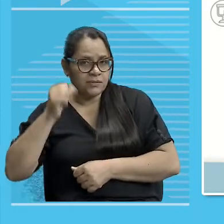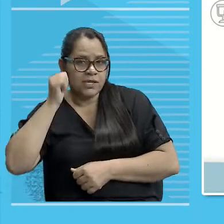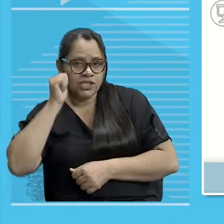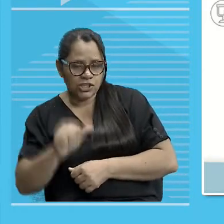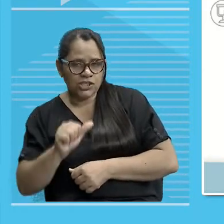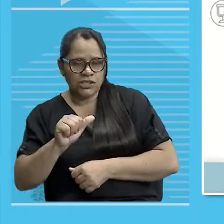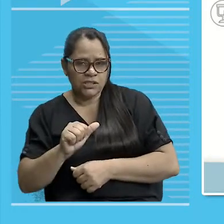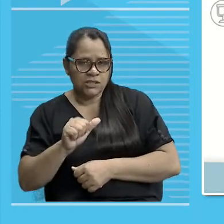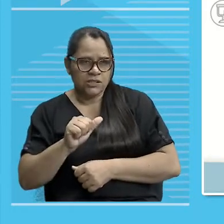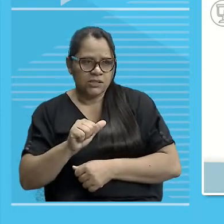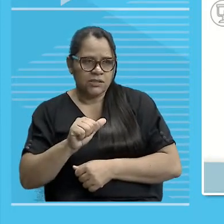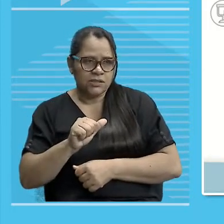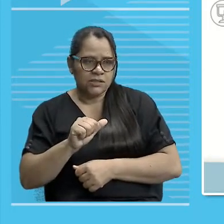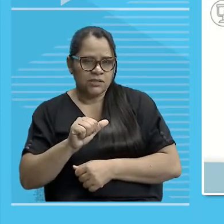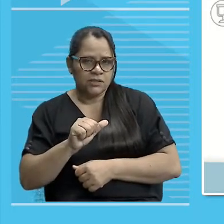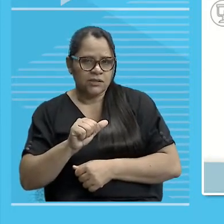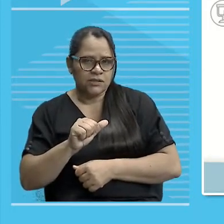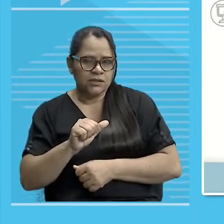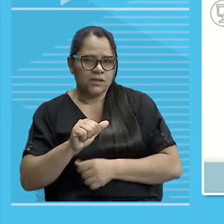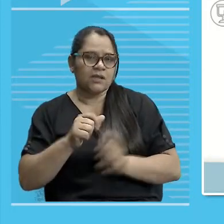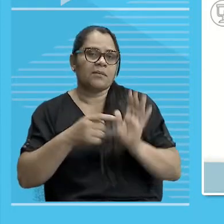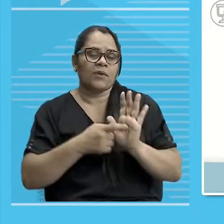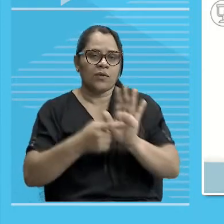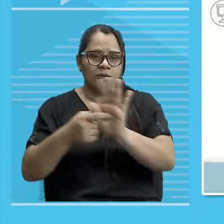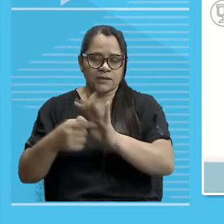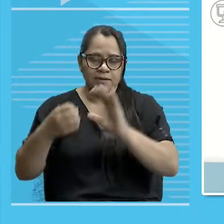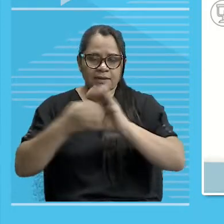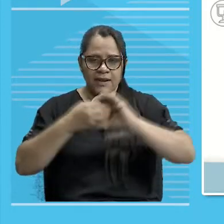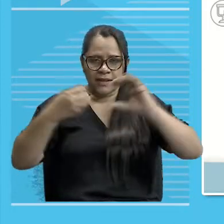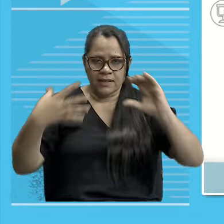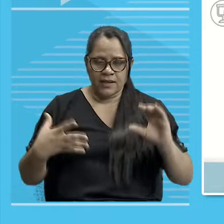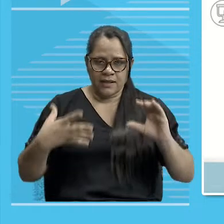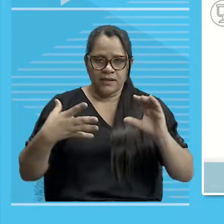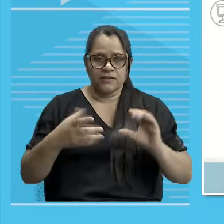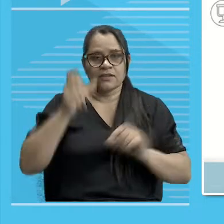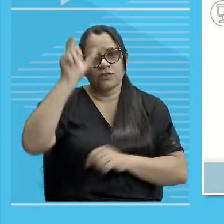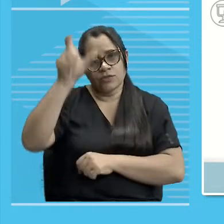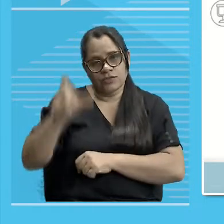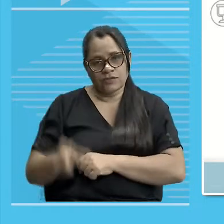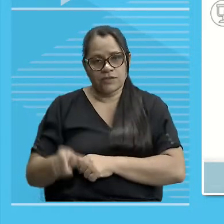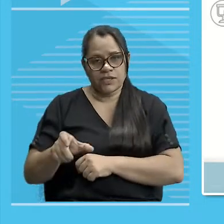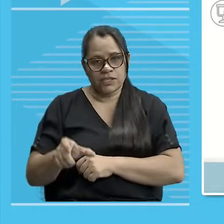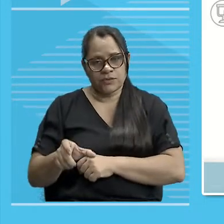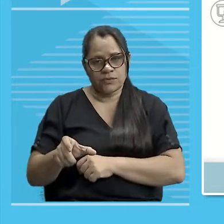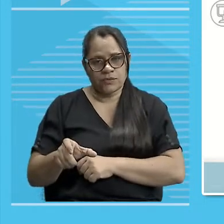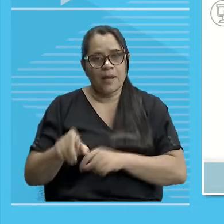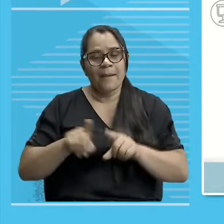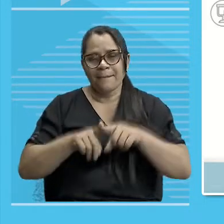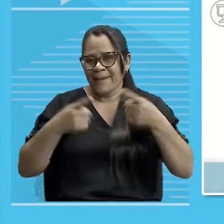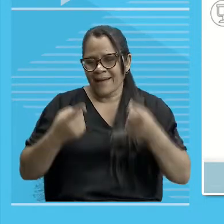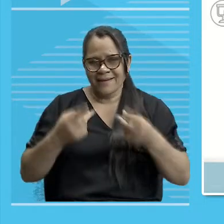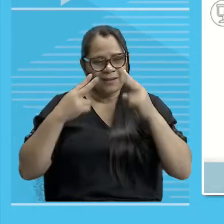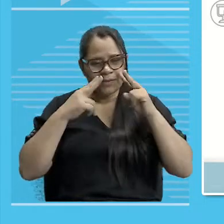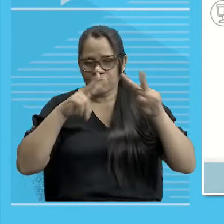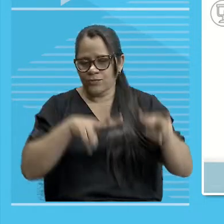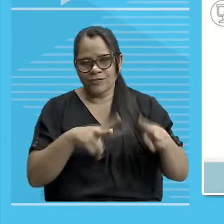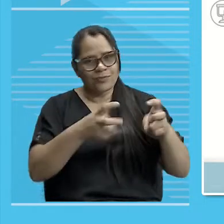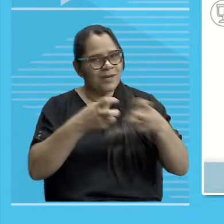procurar um médico. Às vezes começa a aparecer essas características e o indivíduo não é atenta para isso,